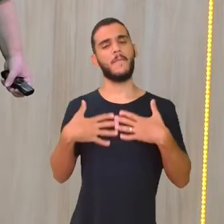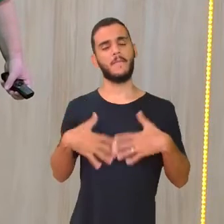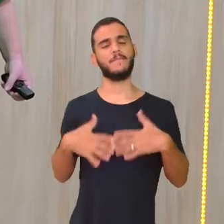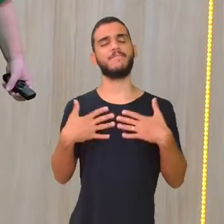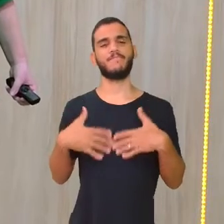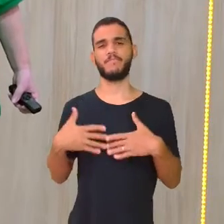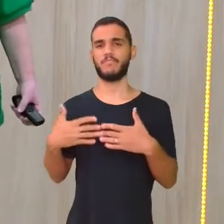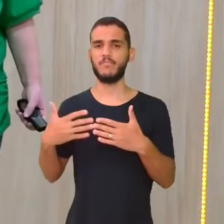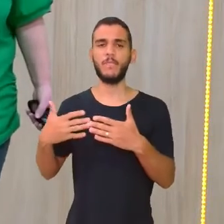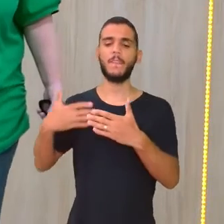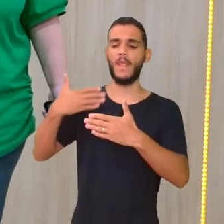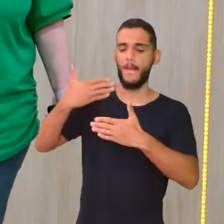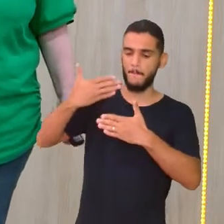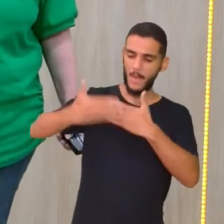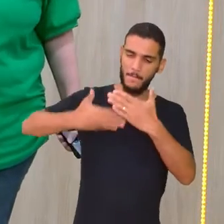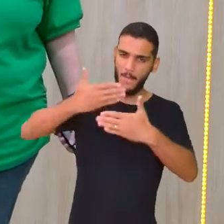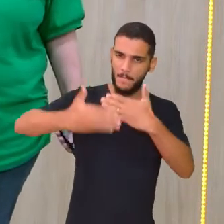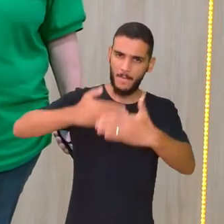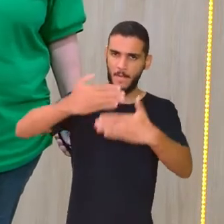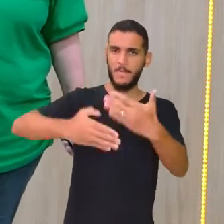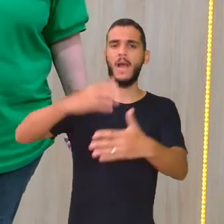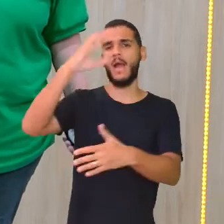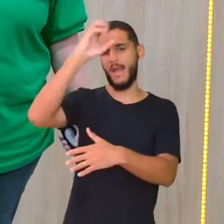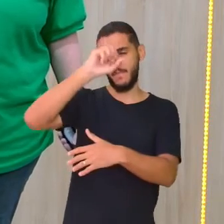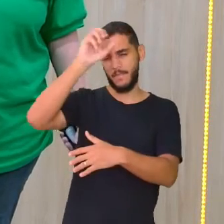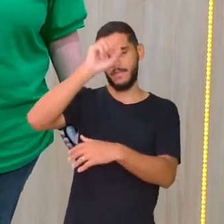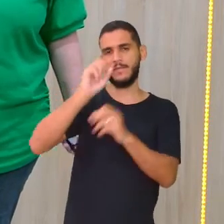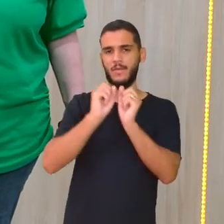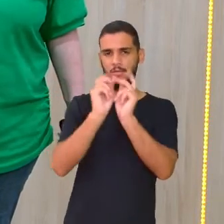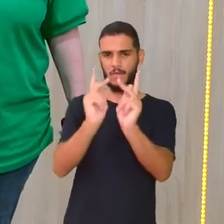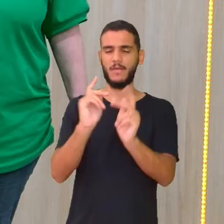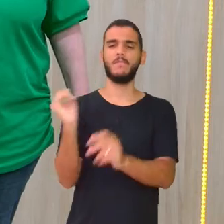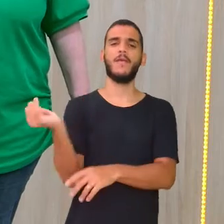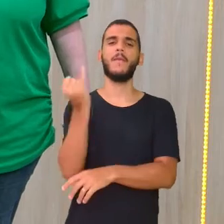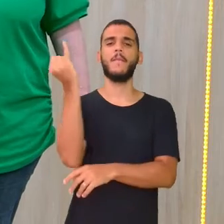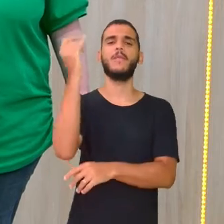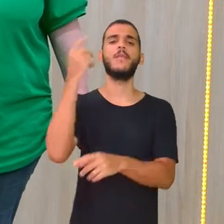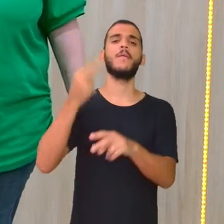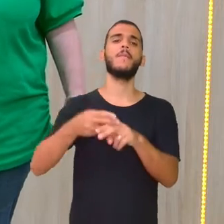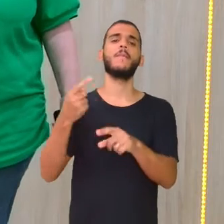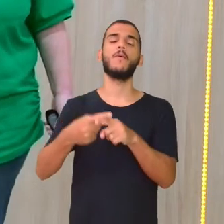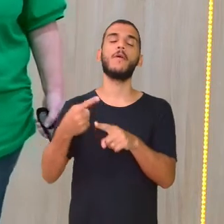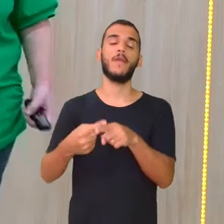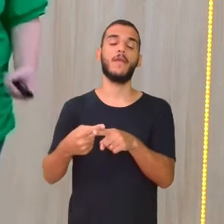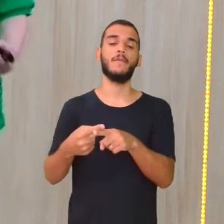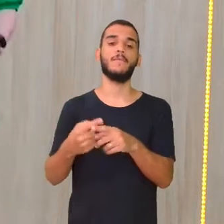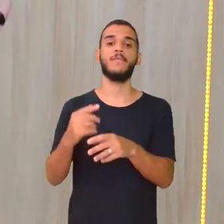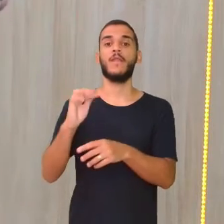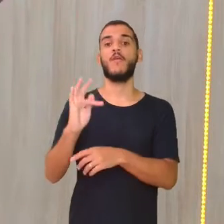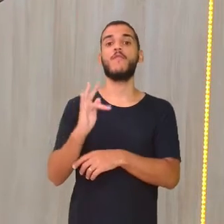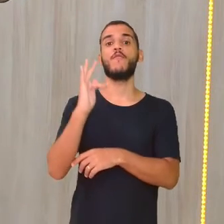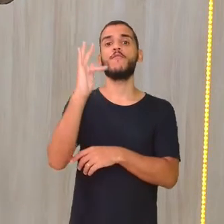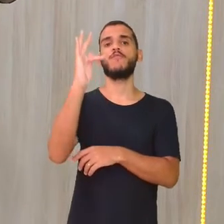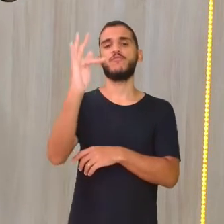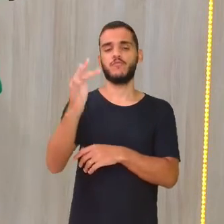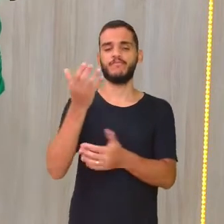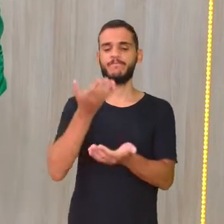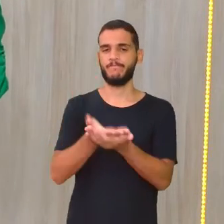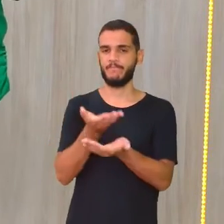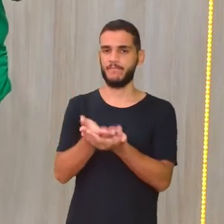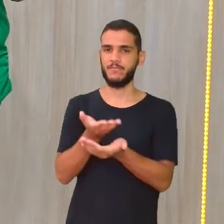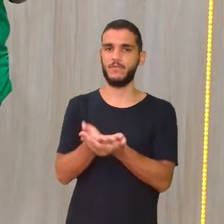Com o tempo, com o uso, vocês vão ver. E por que é importante? Porque mais para frente, quando a gente for trabalhar